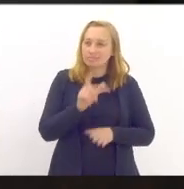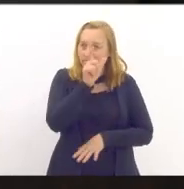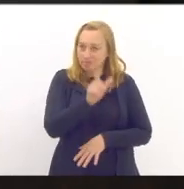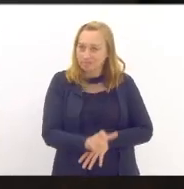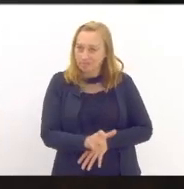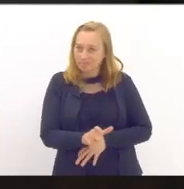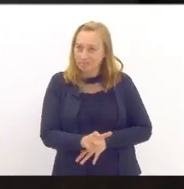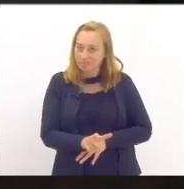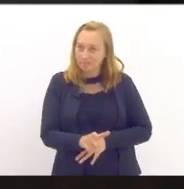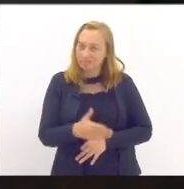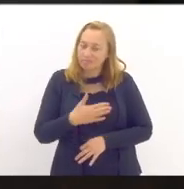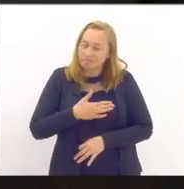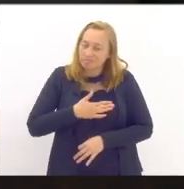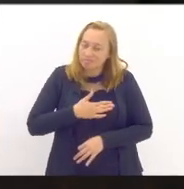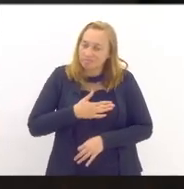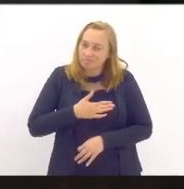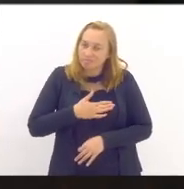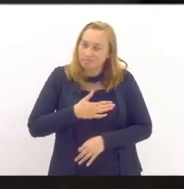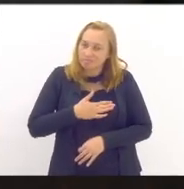do